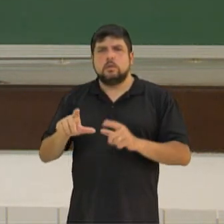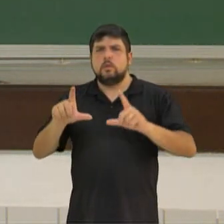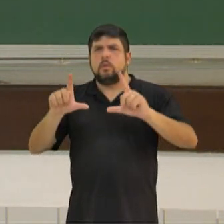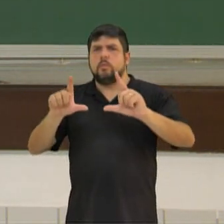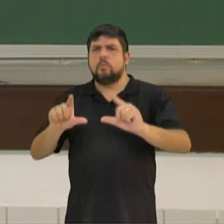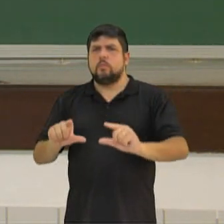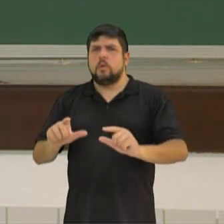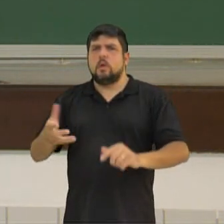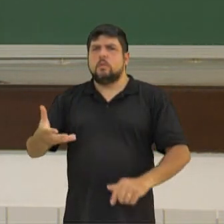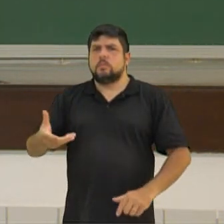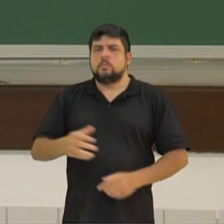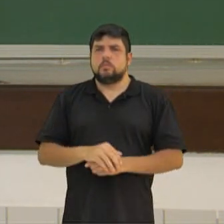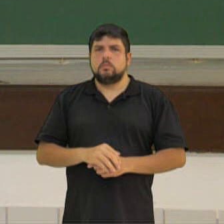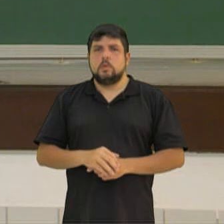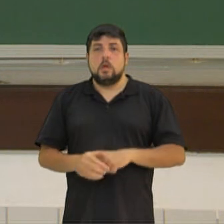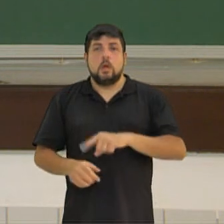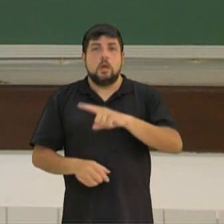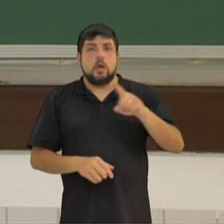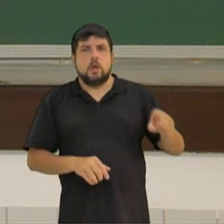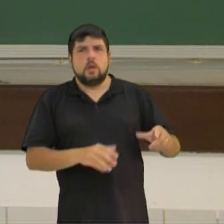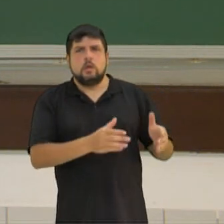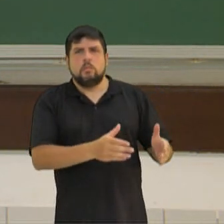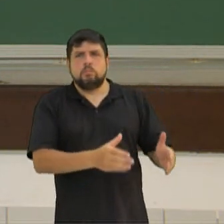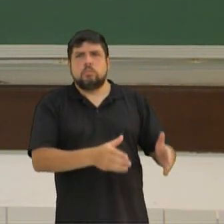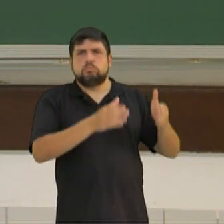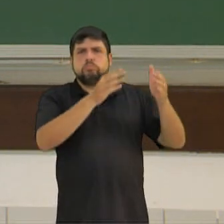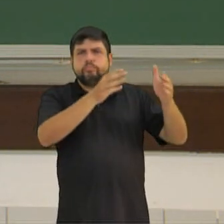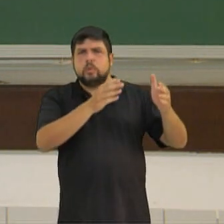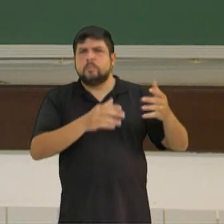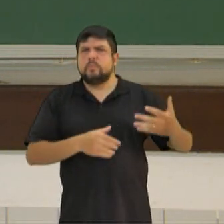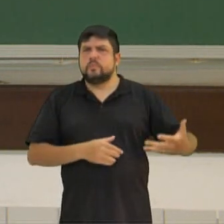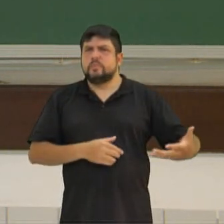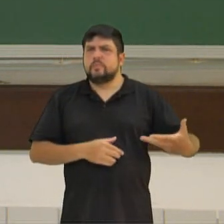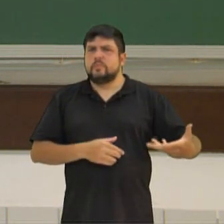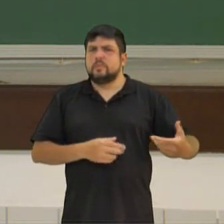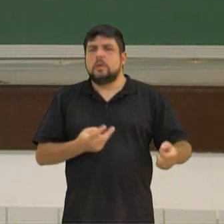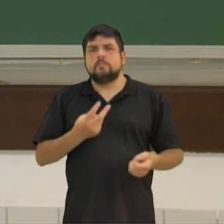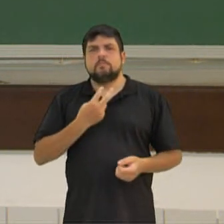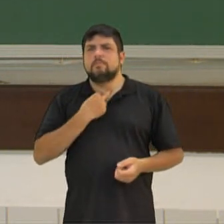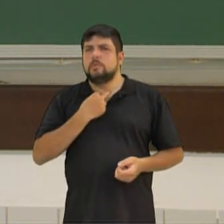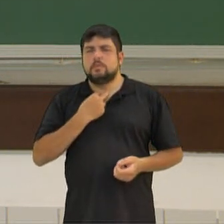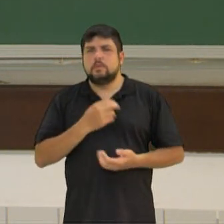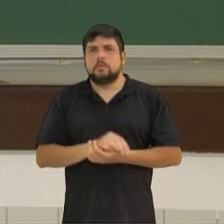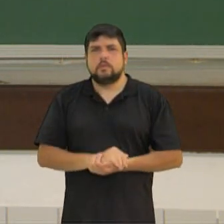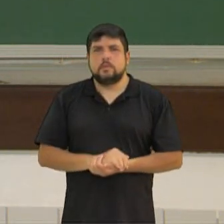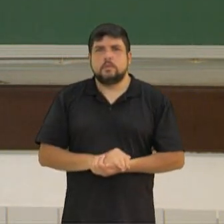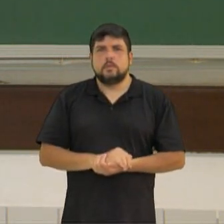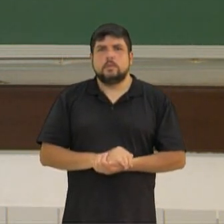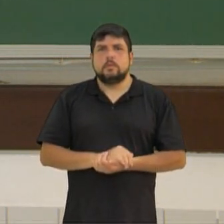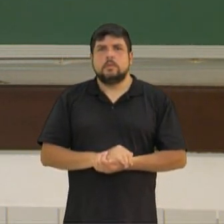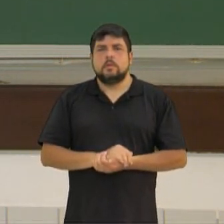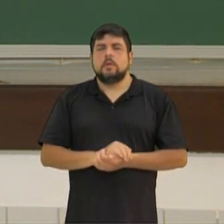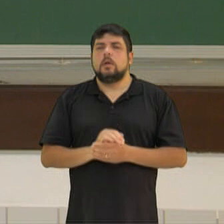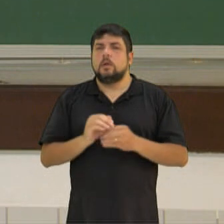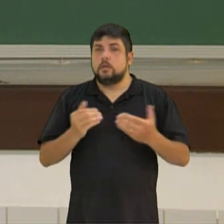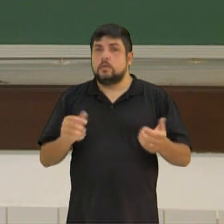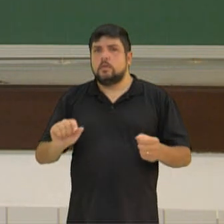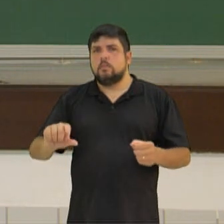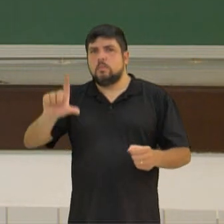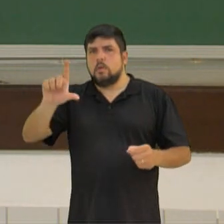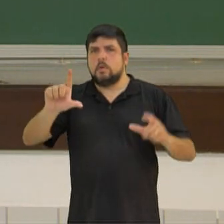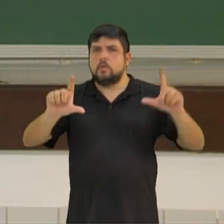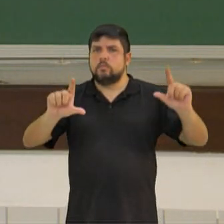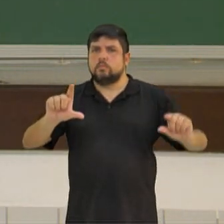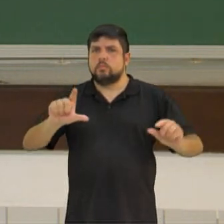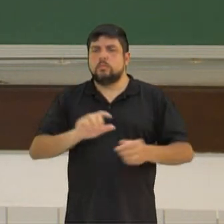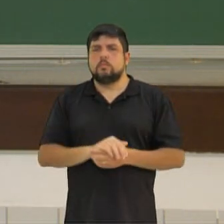tá? Quanto maior a massa, menor a aceleração desse objeto. Por isso que a